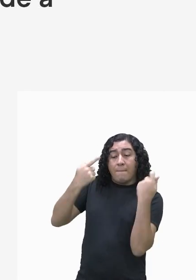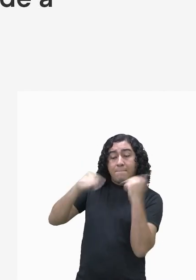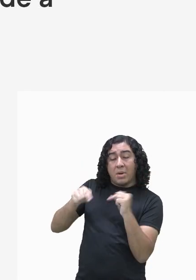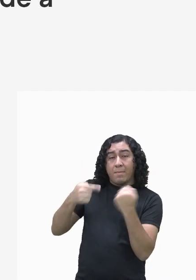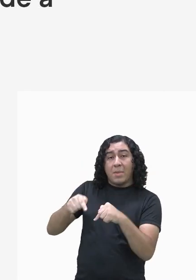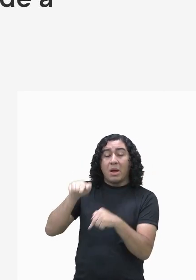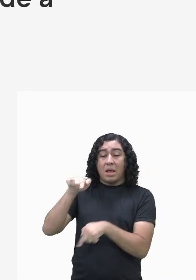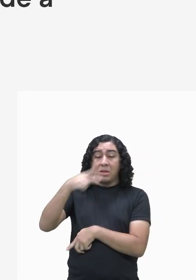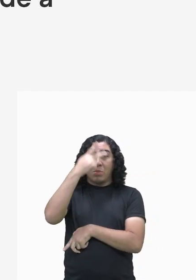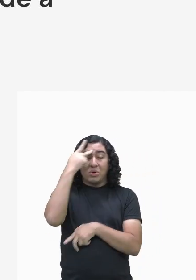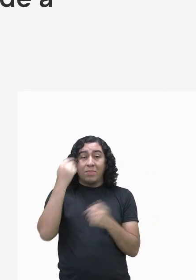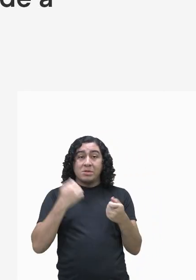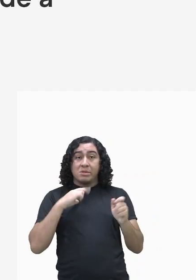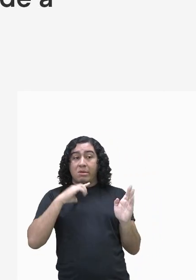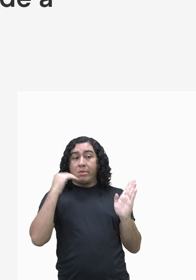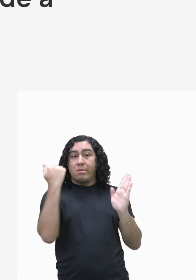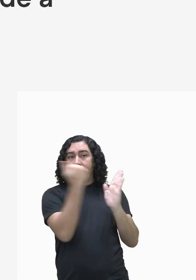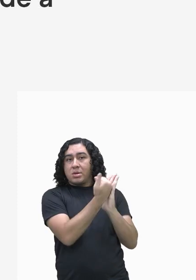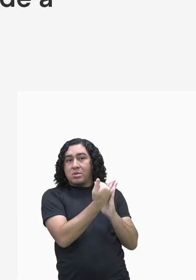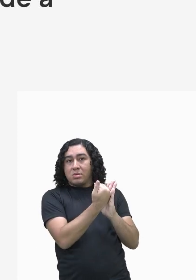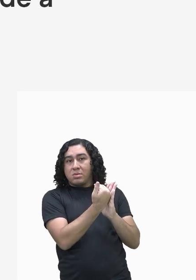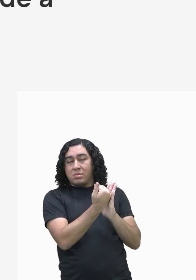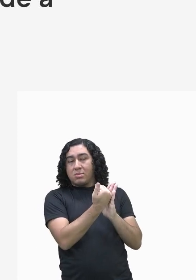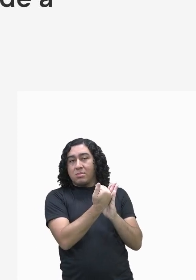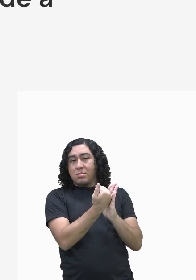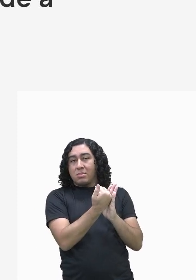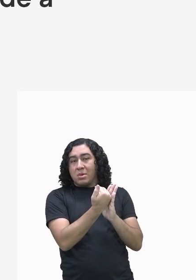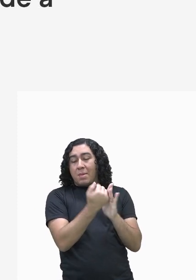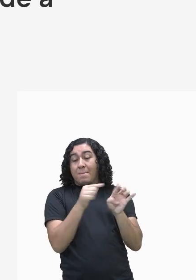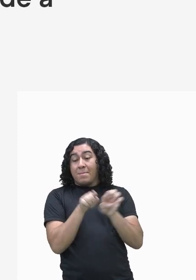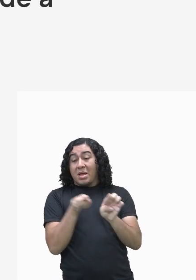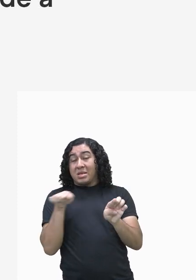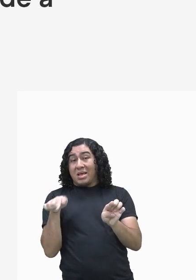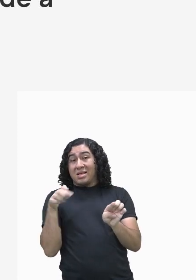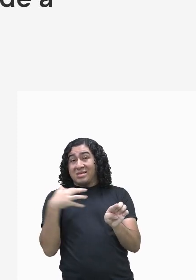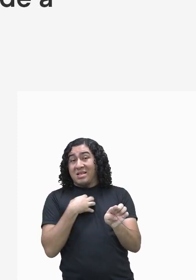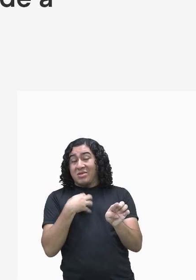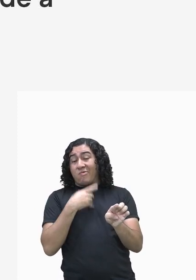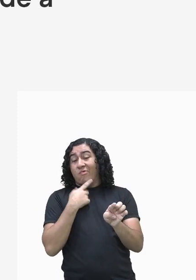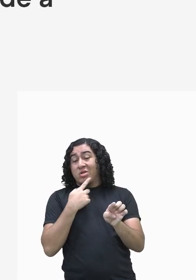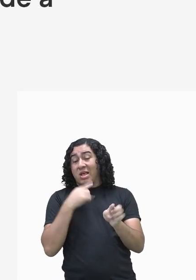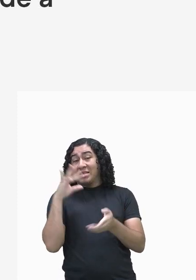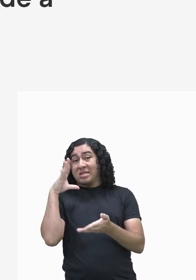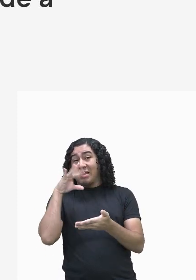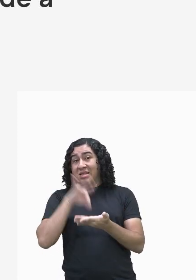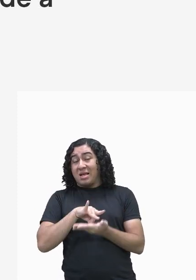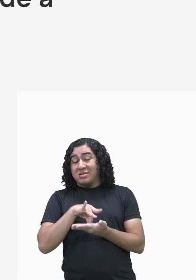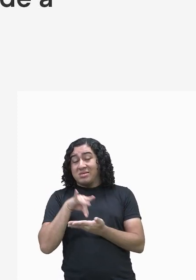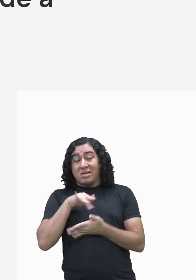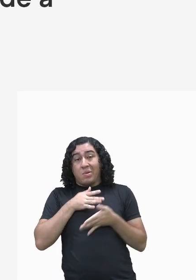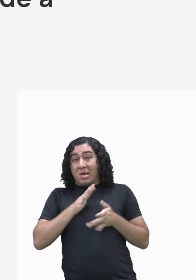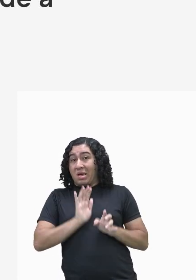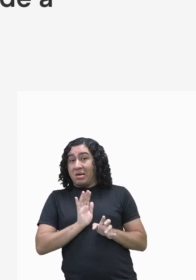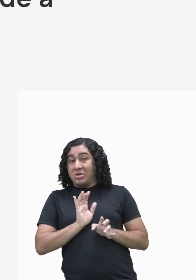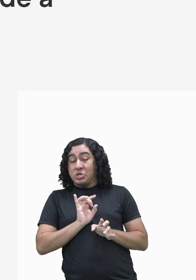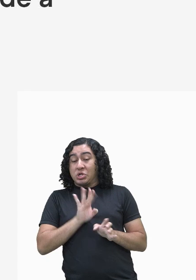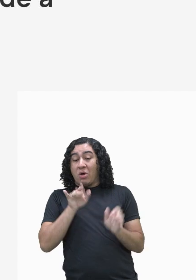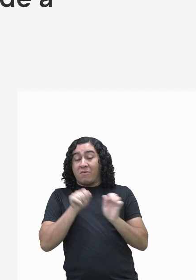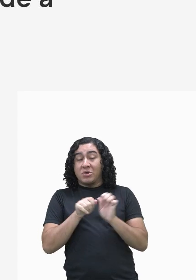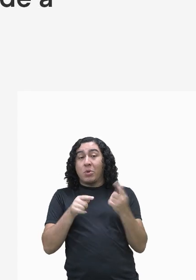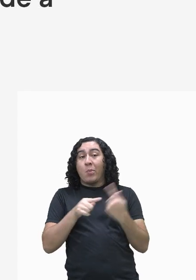aquilo que, de outro modo, não faria. Ou seja, ele só fez aquilo porque ele